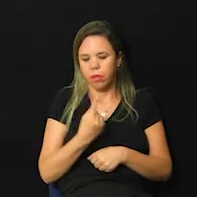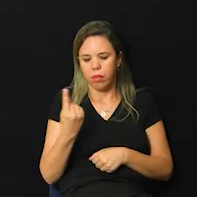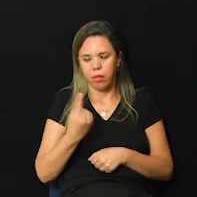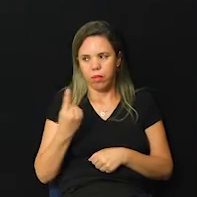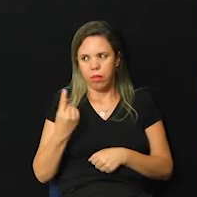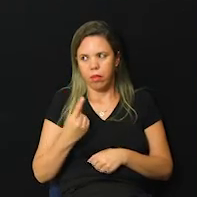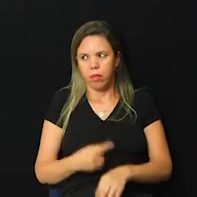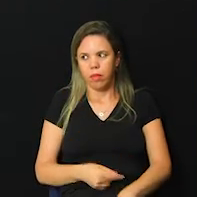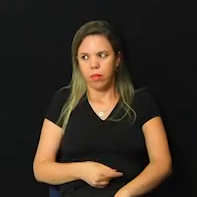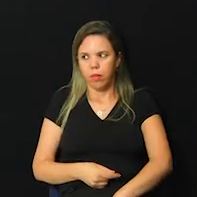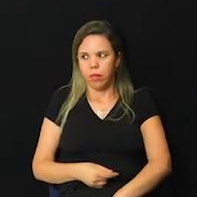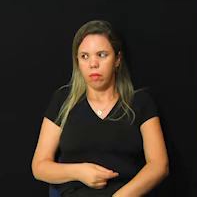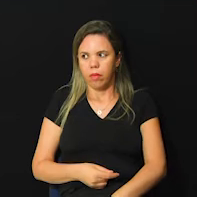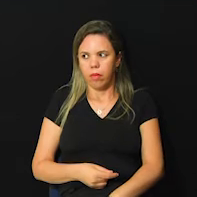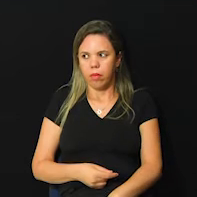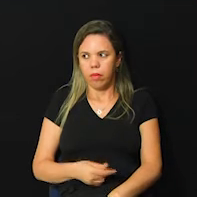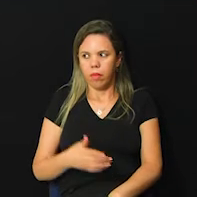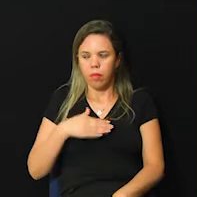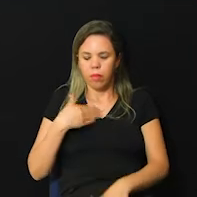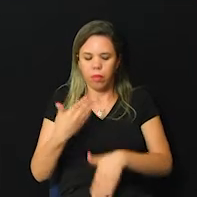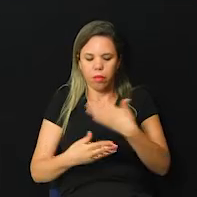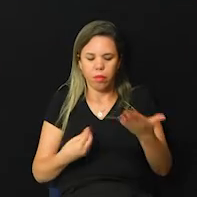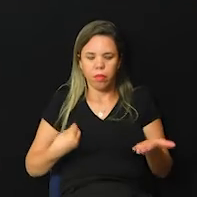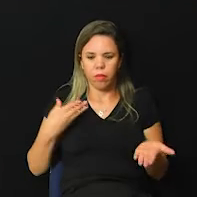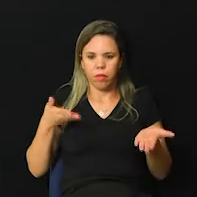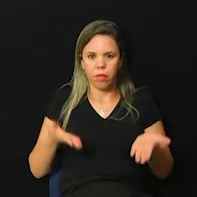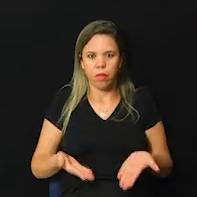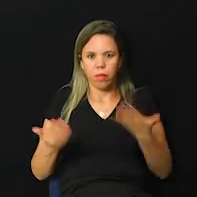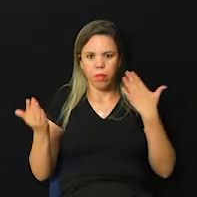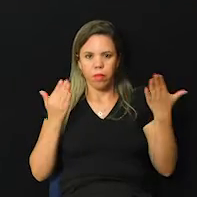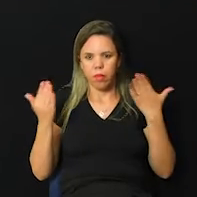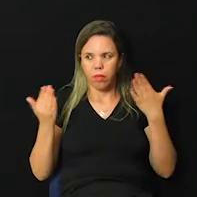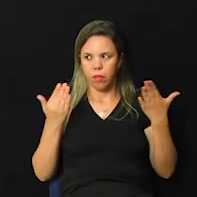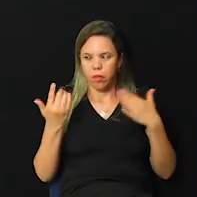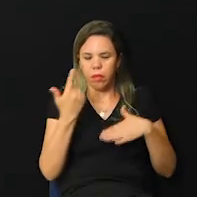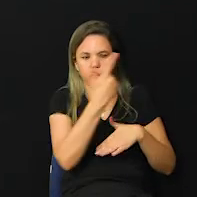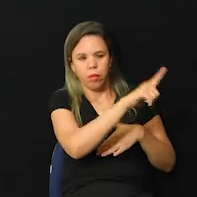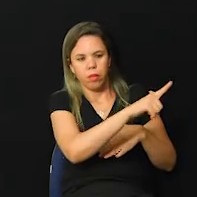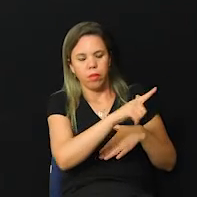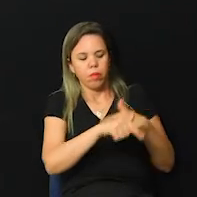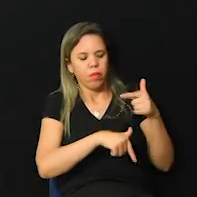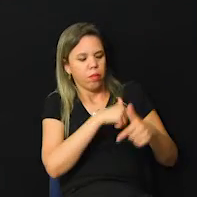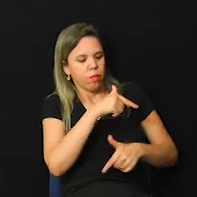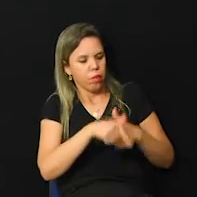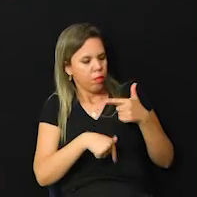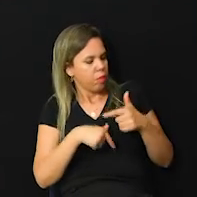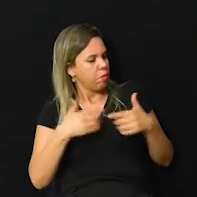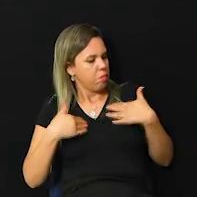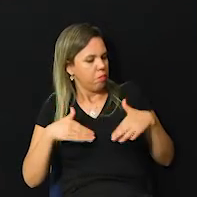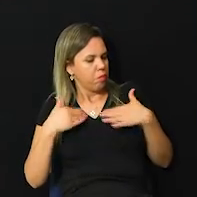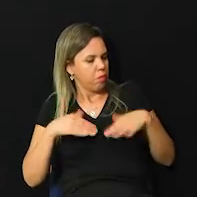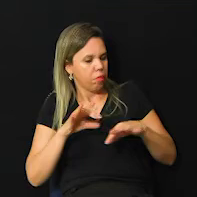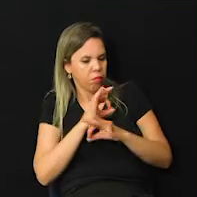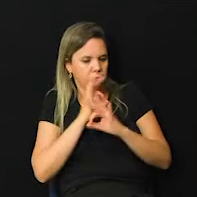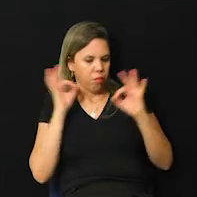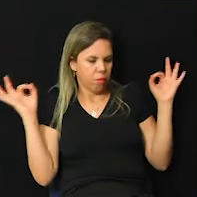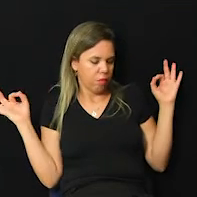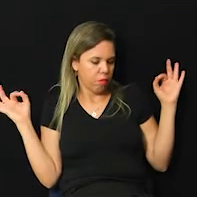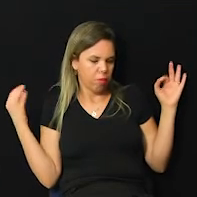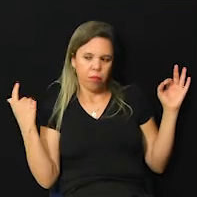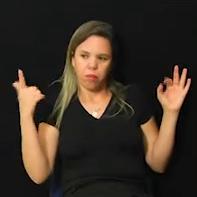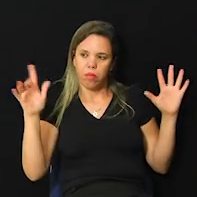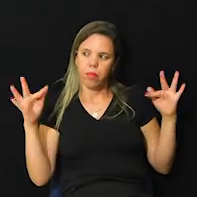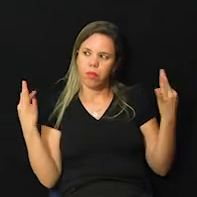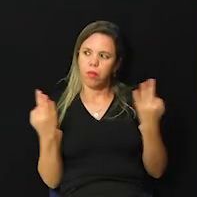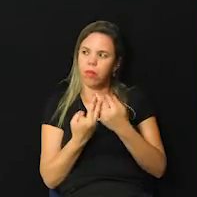não gostam e fazem tudo sozinho então a minha rotina aqui comparada a outras rotinas é tranquila